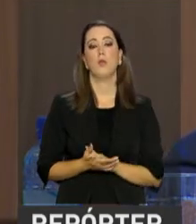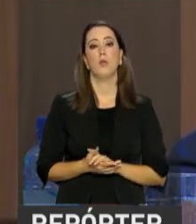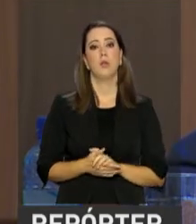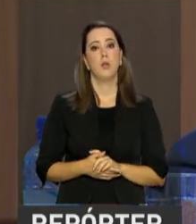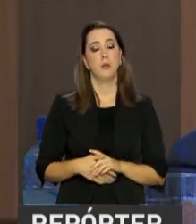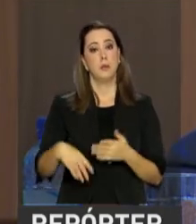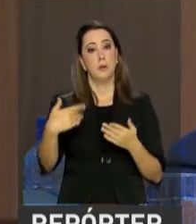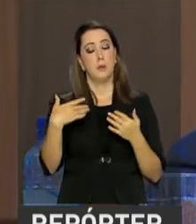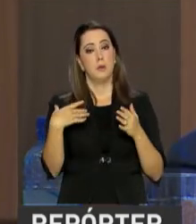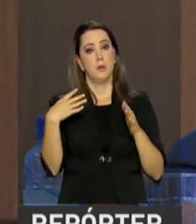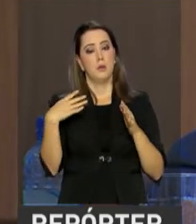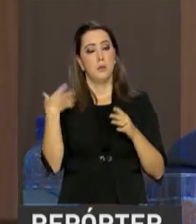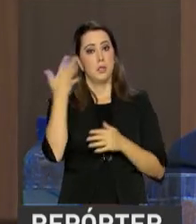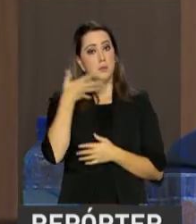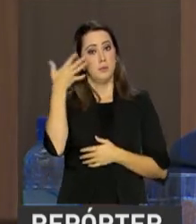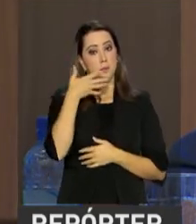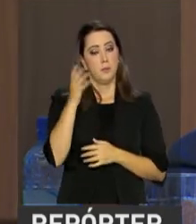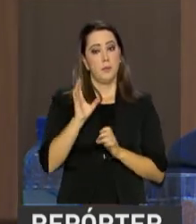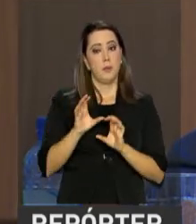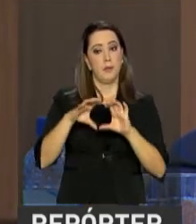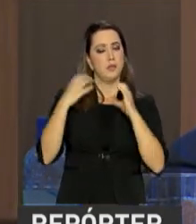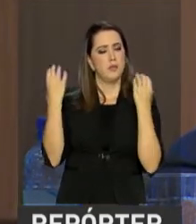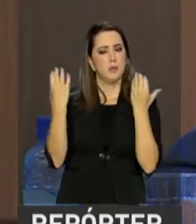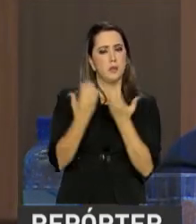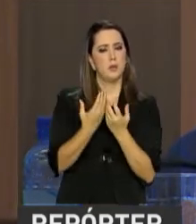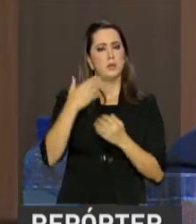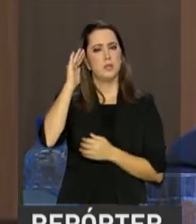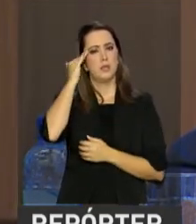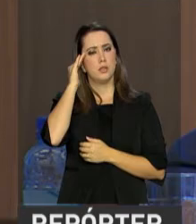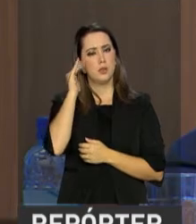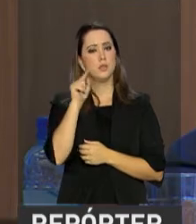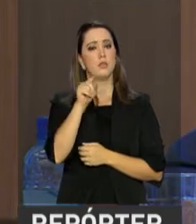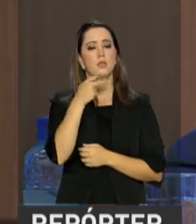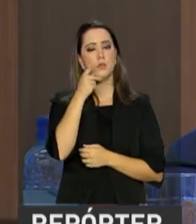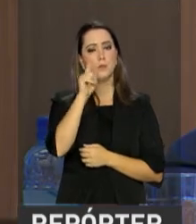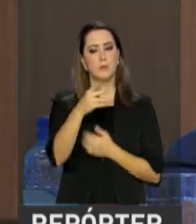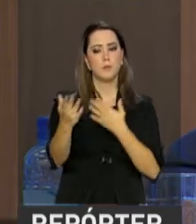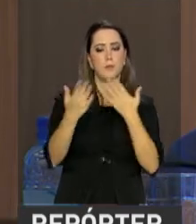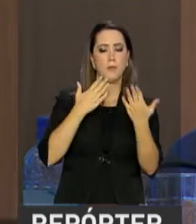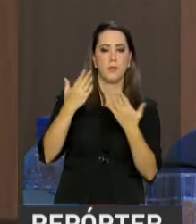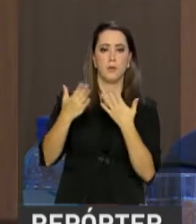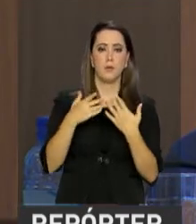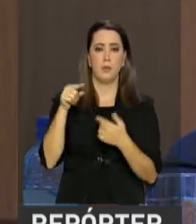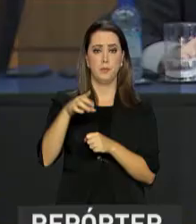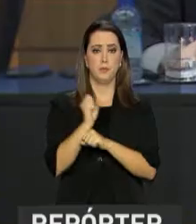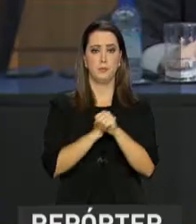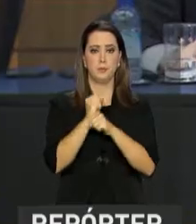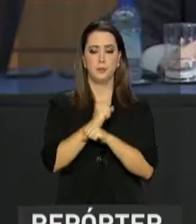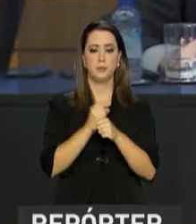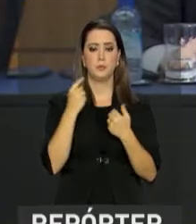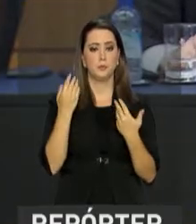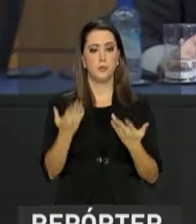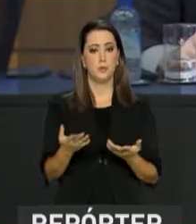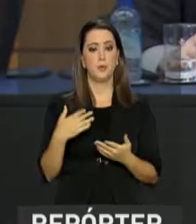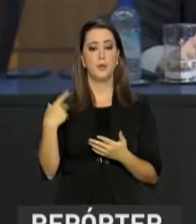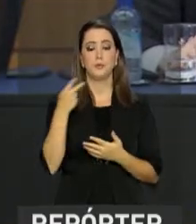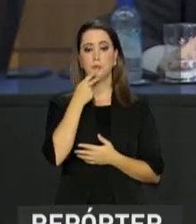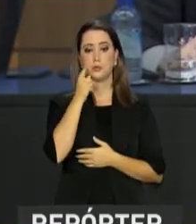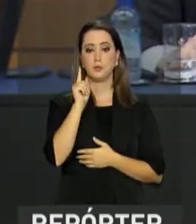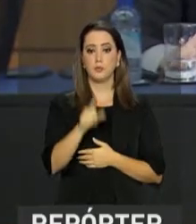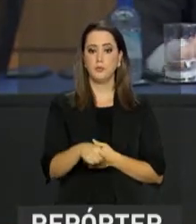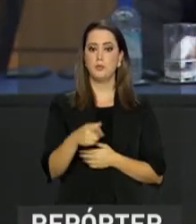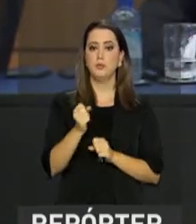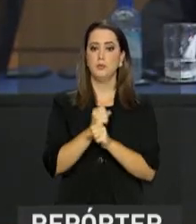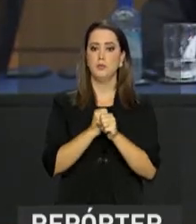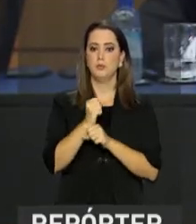a sociedade. Foi assim que o presidente do Banco Central definiu o balanço de 2017, em que classificou o